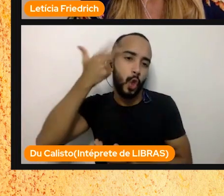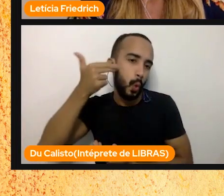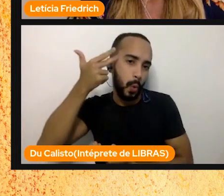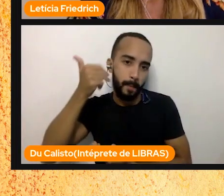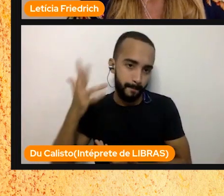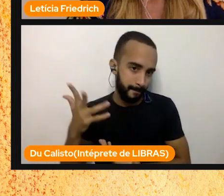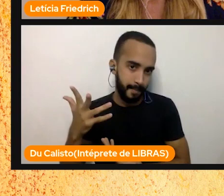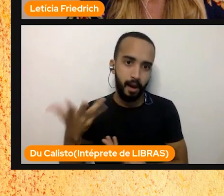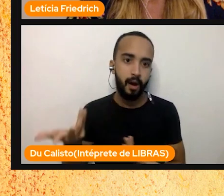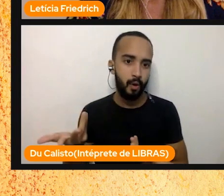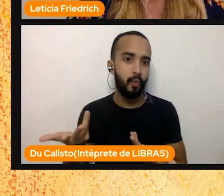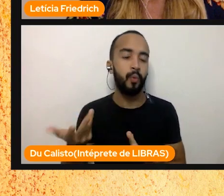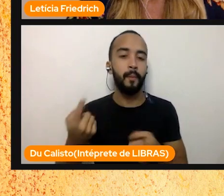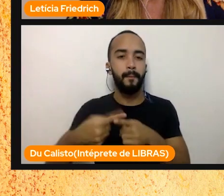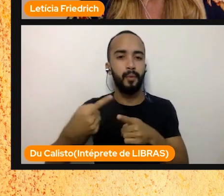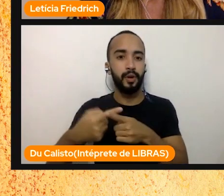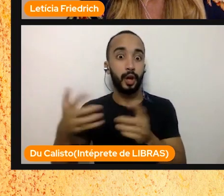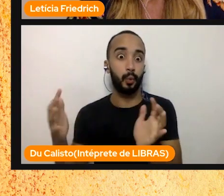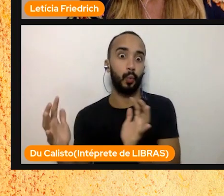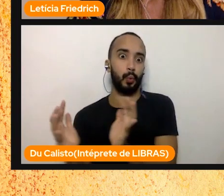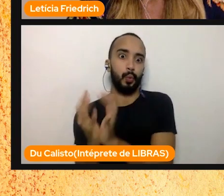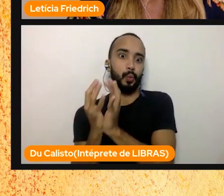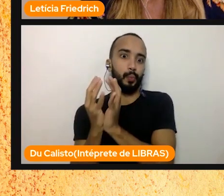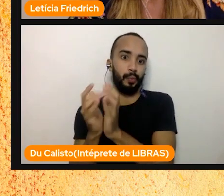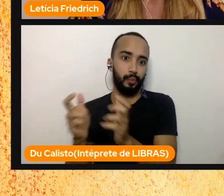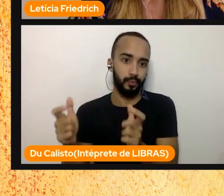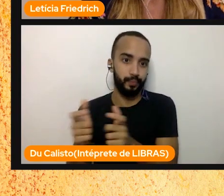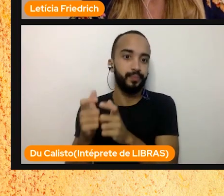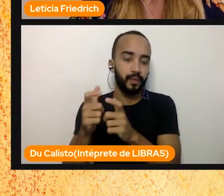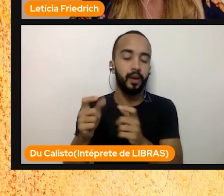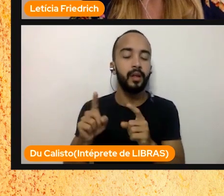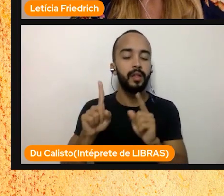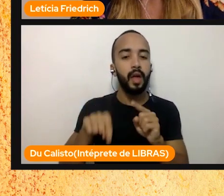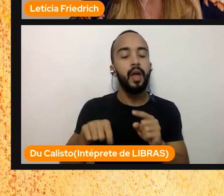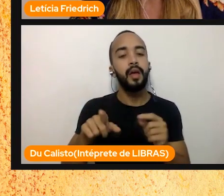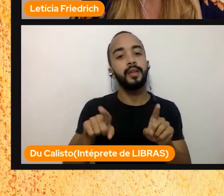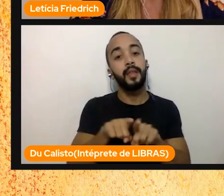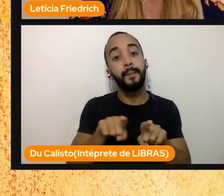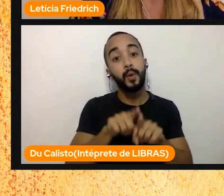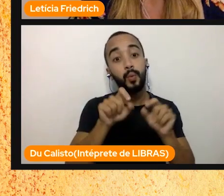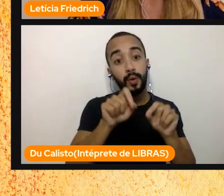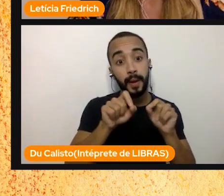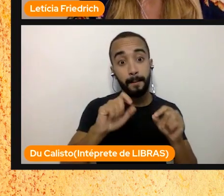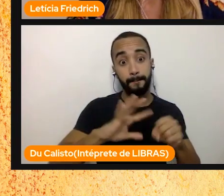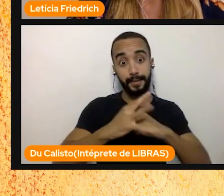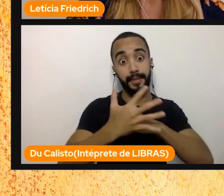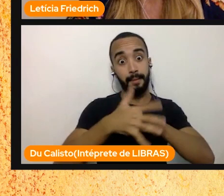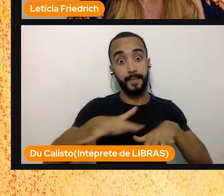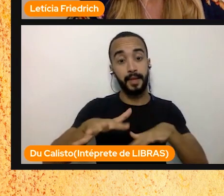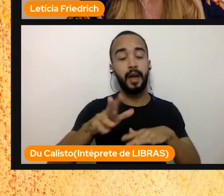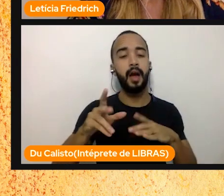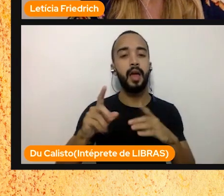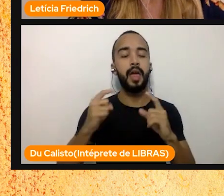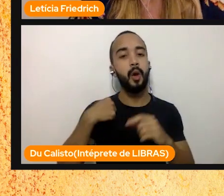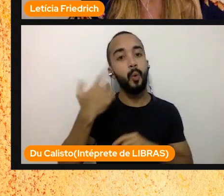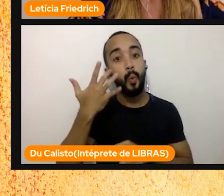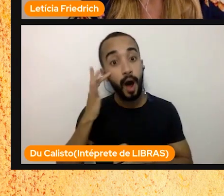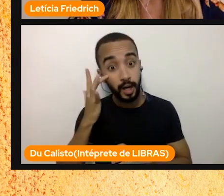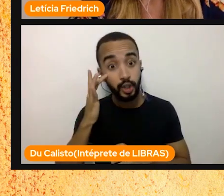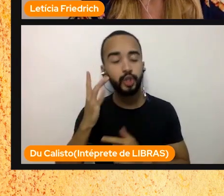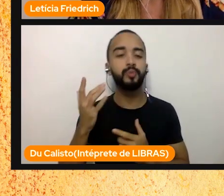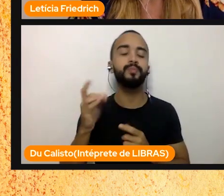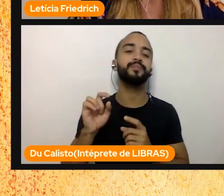então não dá nem para acreditar exatamente a pandemia. Então, no geral, eu acho que a gente teve um modelo de produção acertado